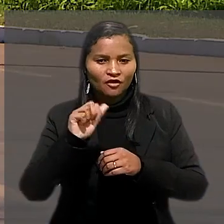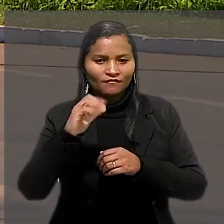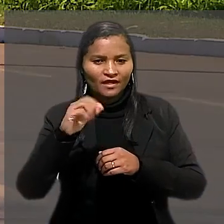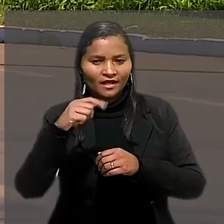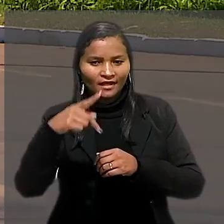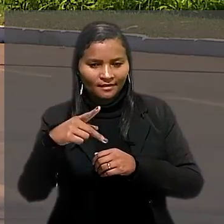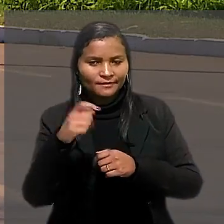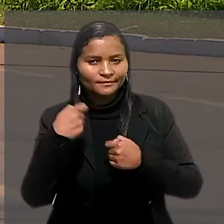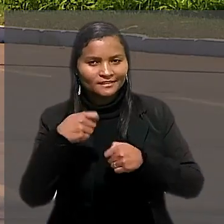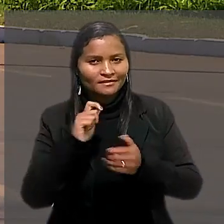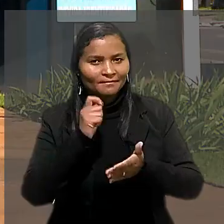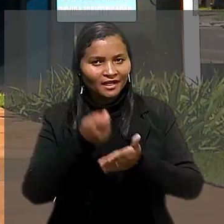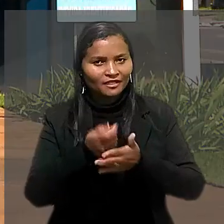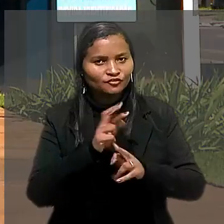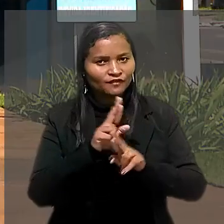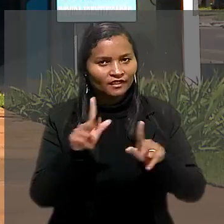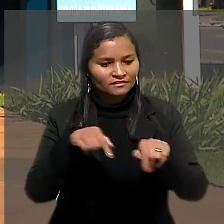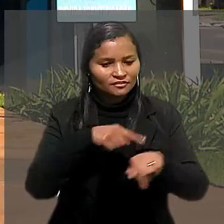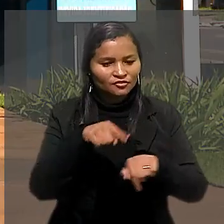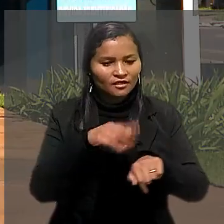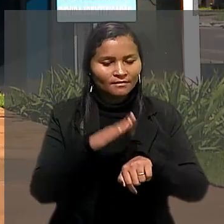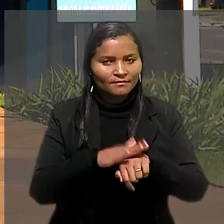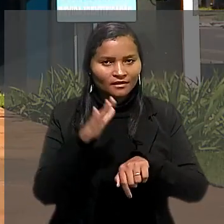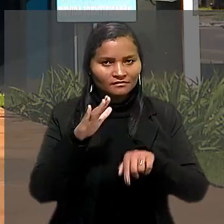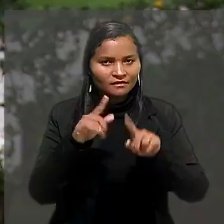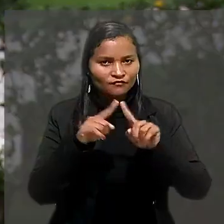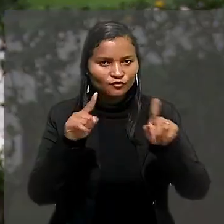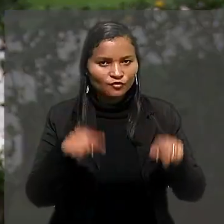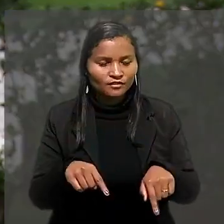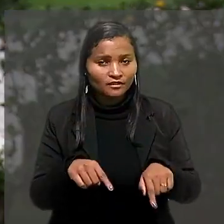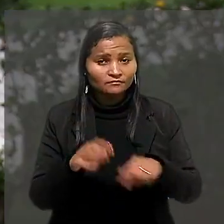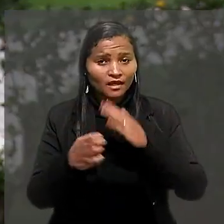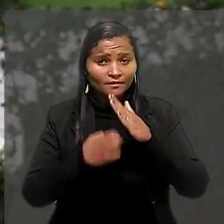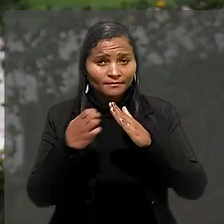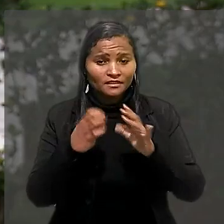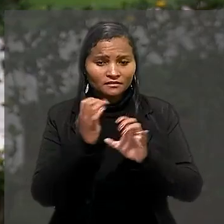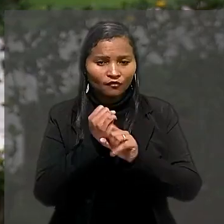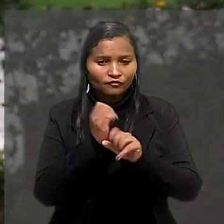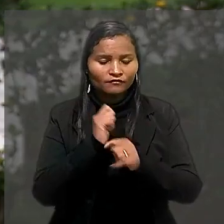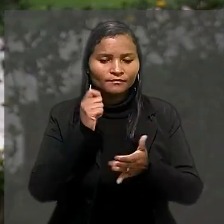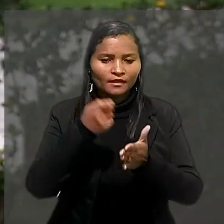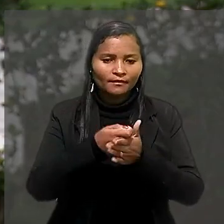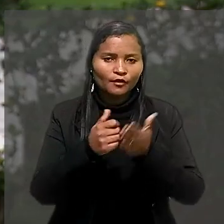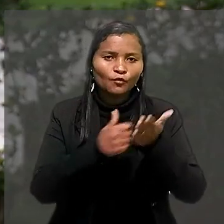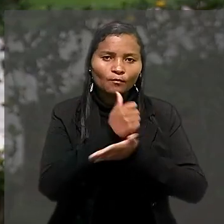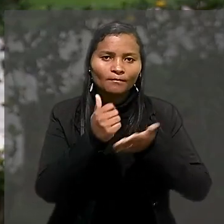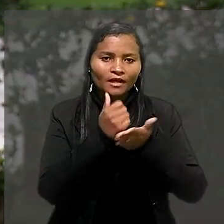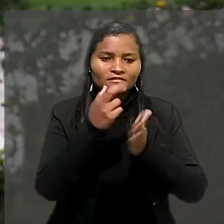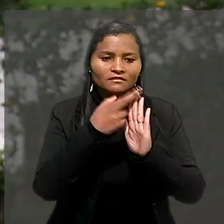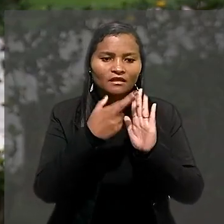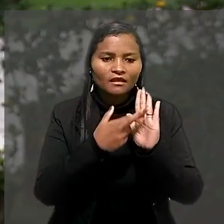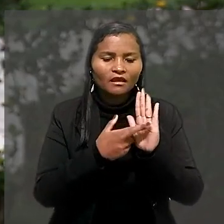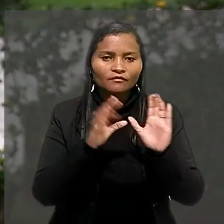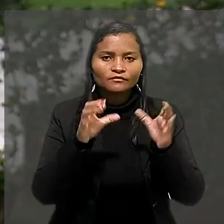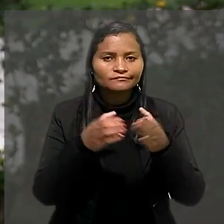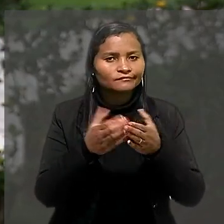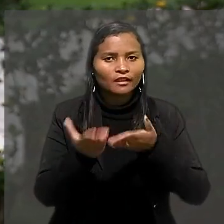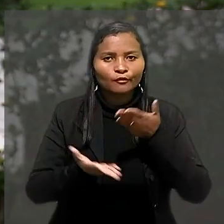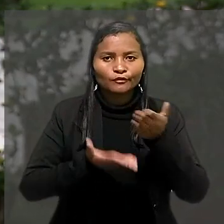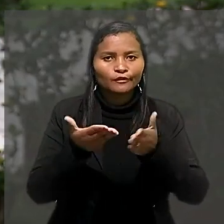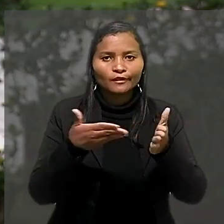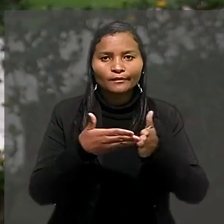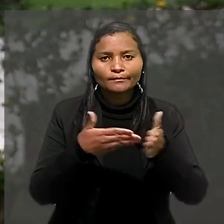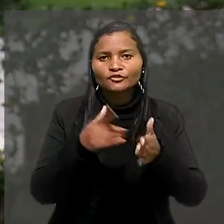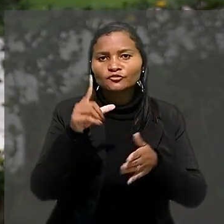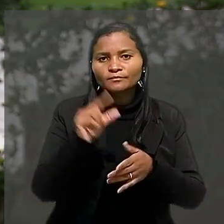Novacap deve pagar diferenças de horas extras a empregado. A empresa calculava o pagamento com base em norma coletiva que não atendia ao